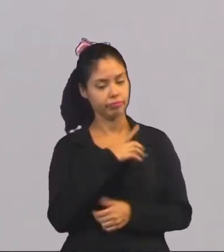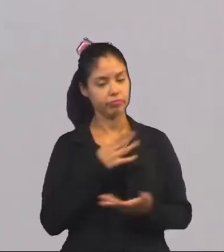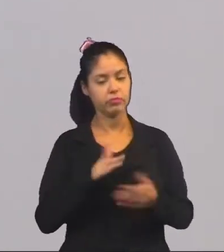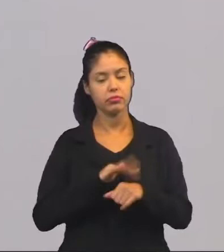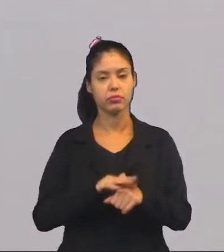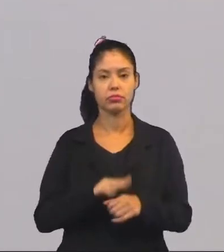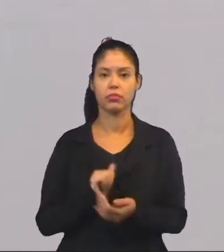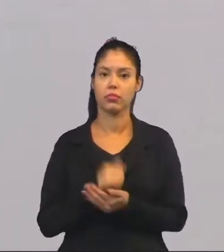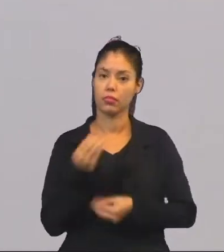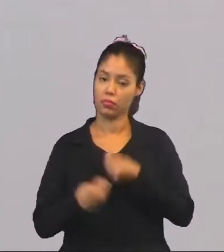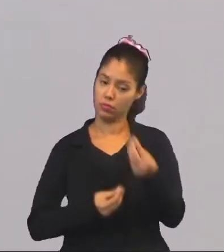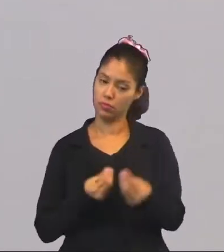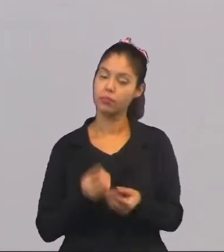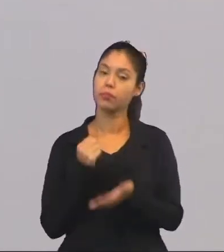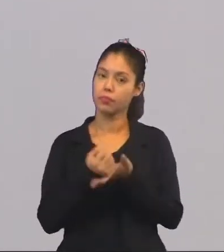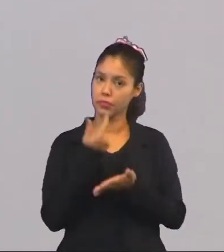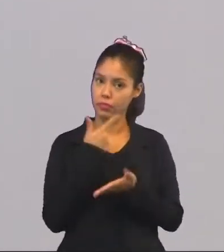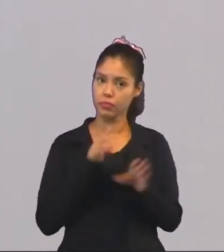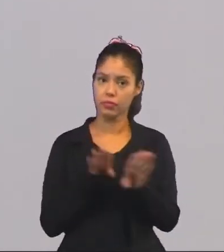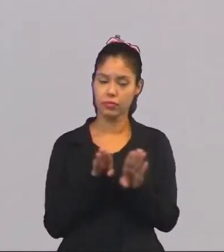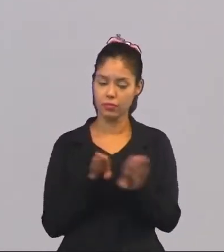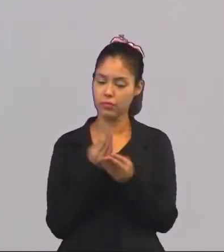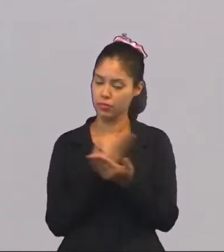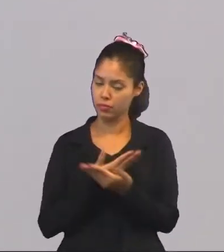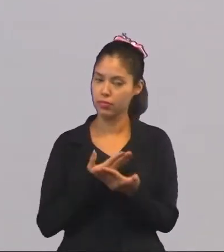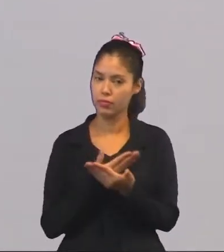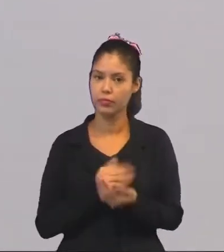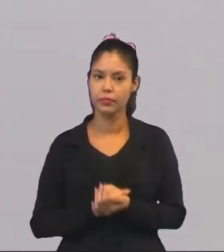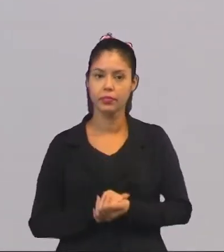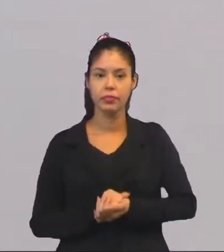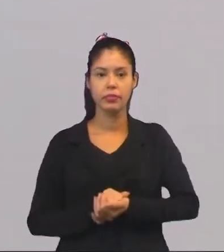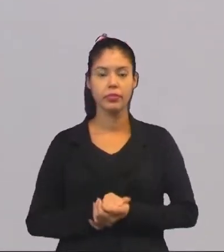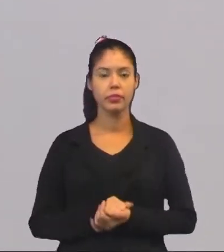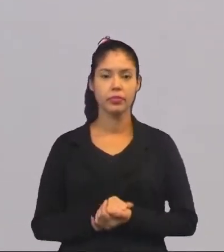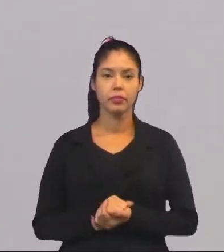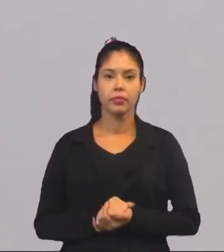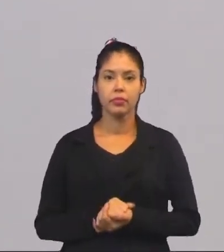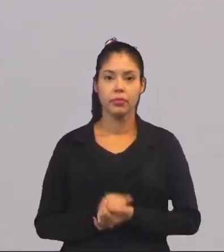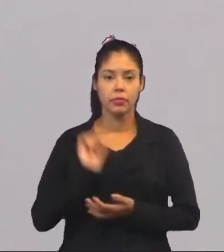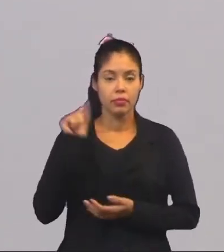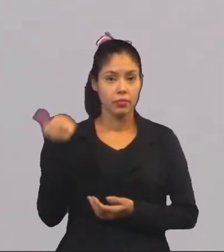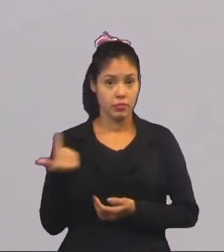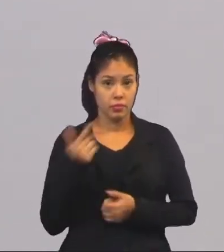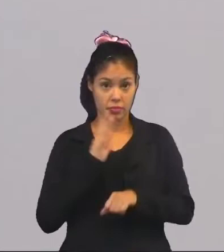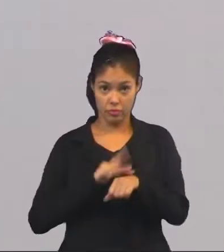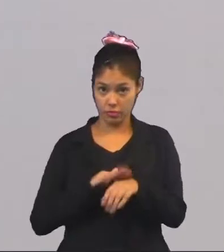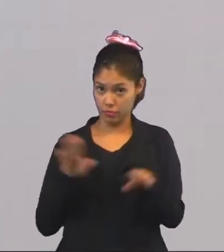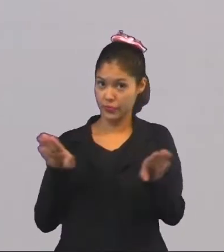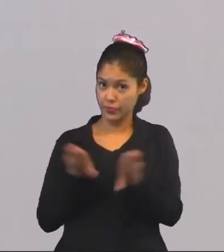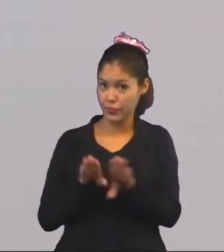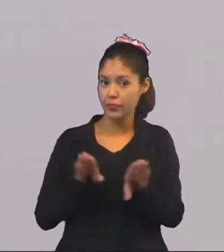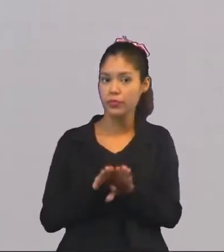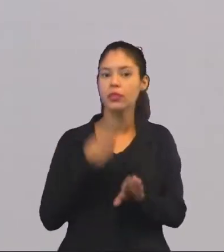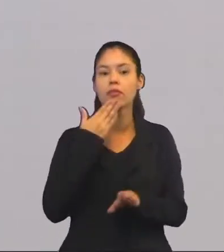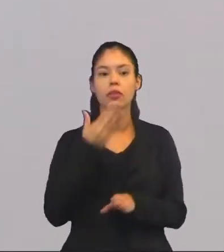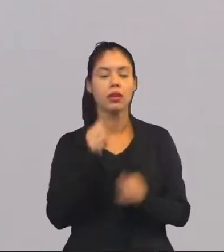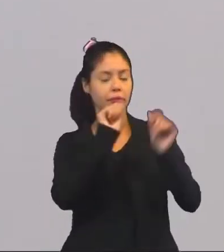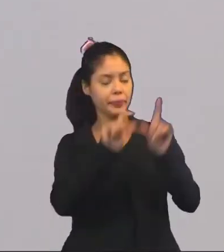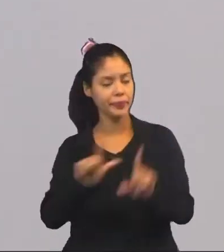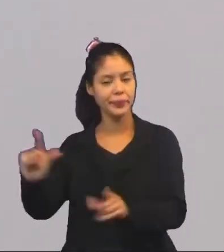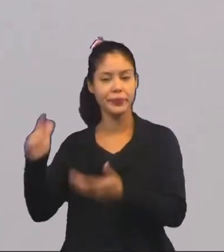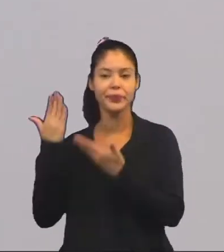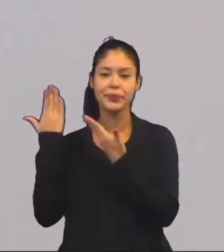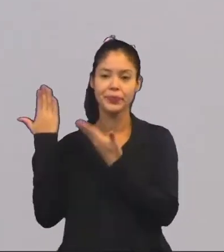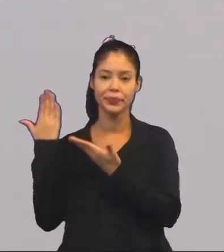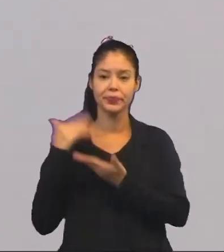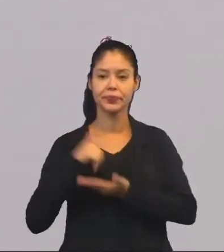como diagnosticar e também vimos o tratamento. Agora nós vamos ver outras doenças também. Eu peço para que você acompanhe